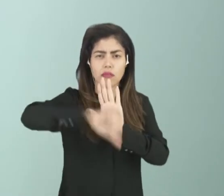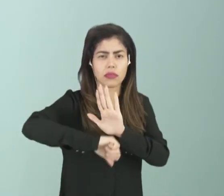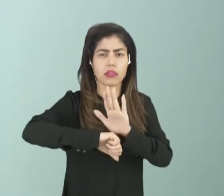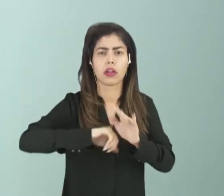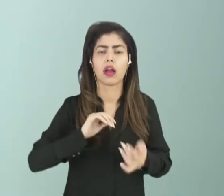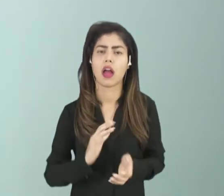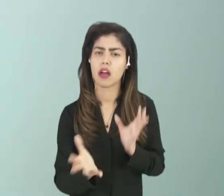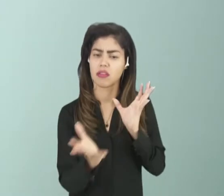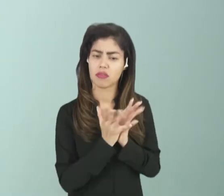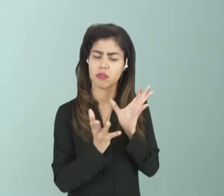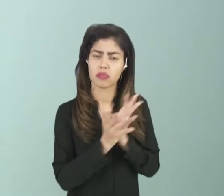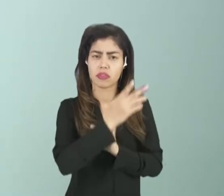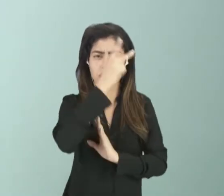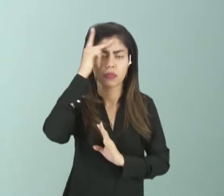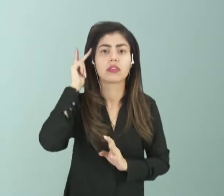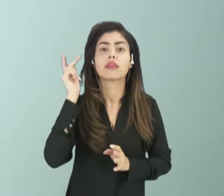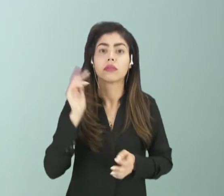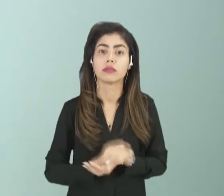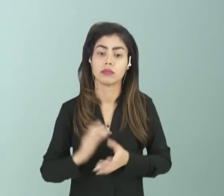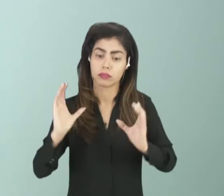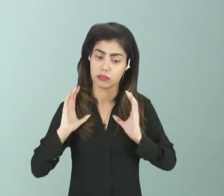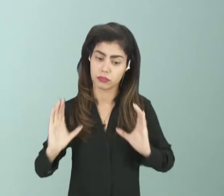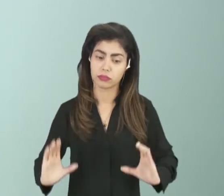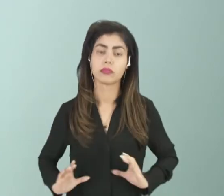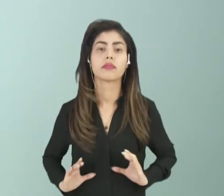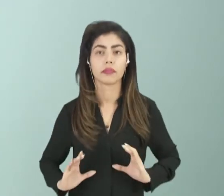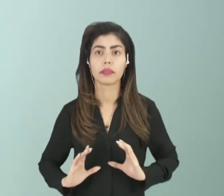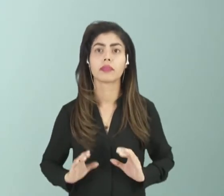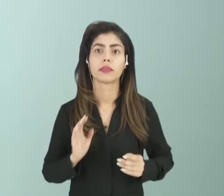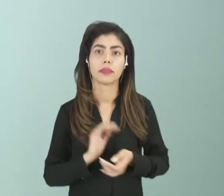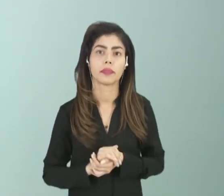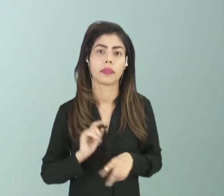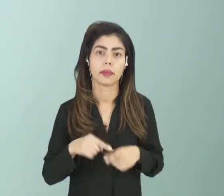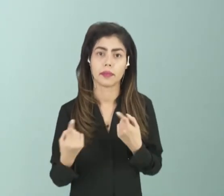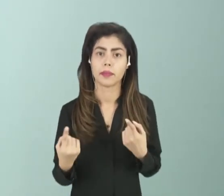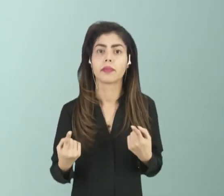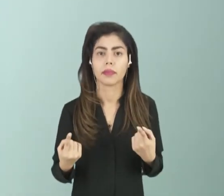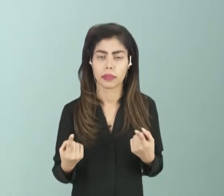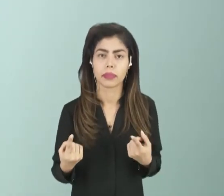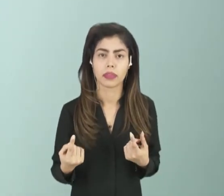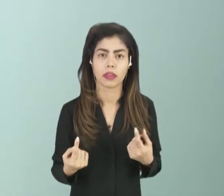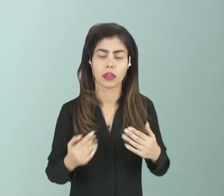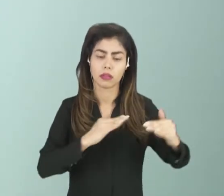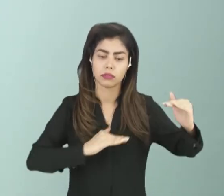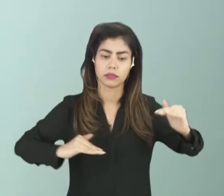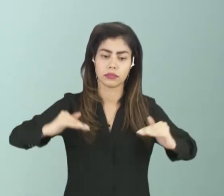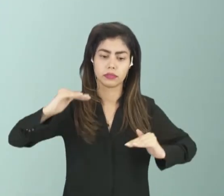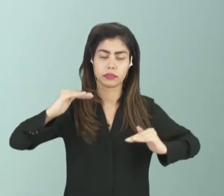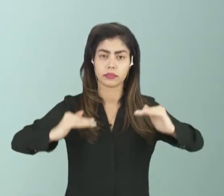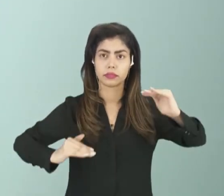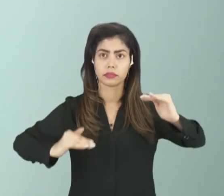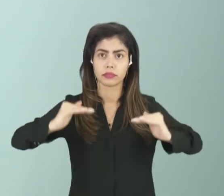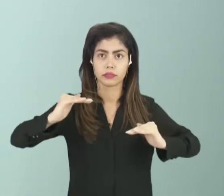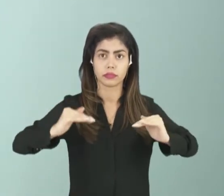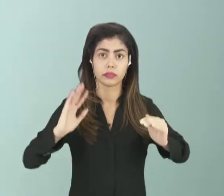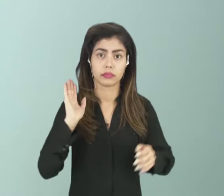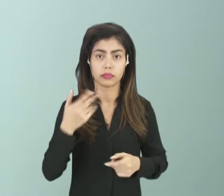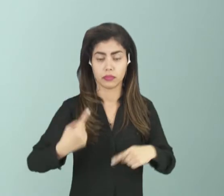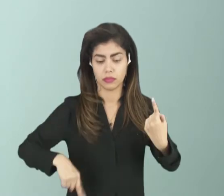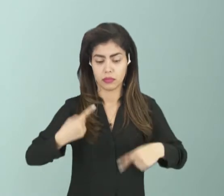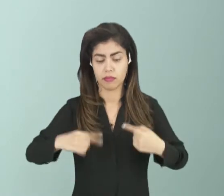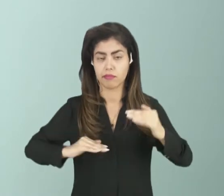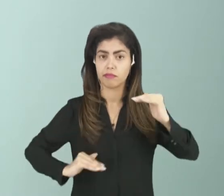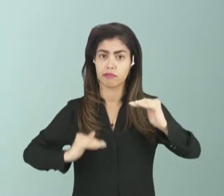há grupos de pessoas que são cidadãos, são seres humanos, e muitas vezes pela desigualdade, o que já é uma falha na política,